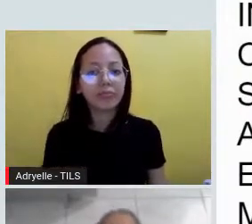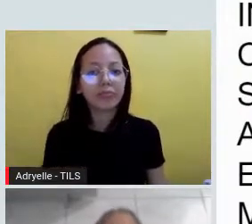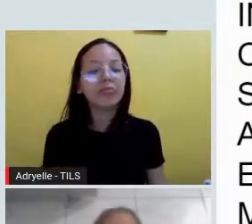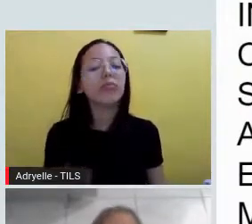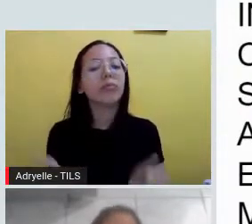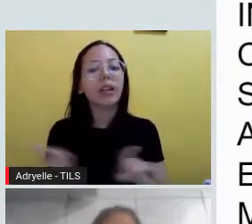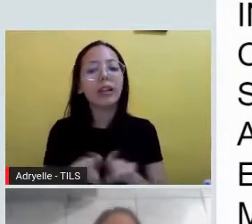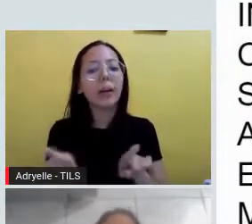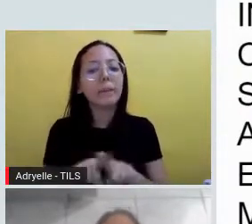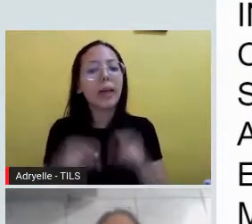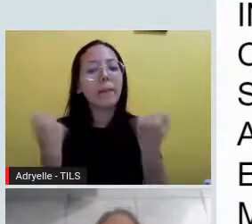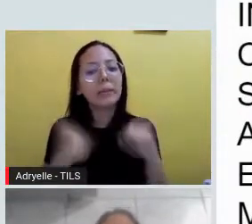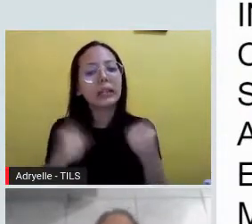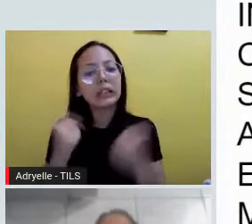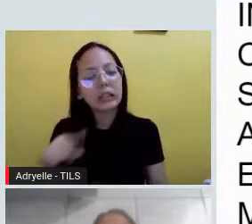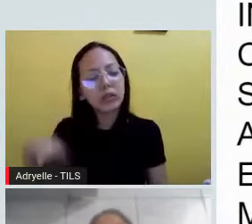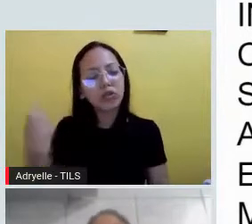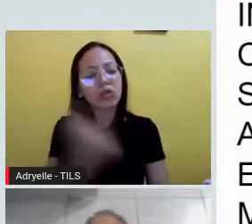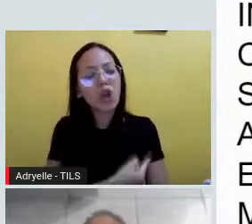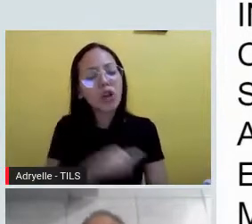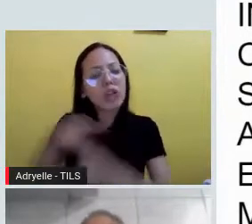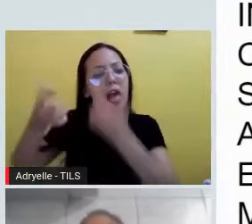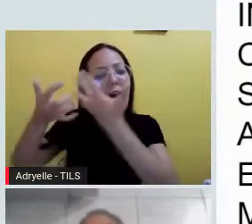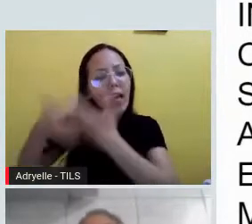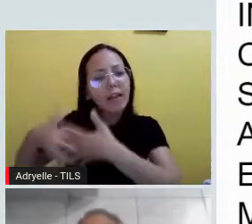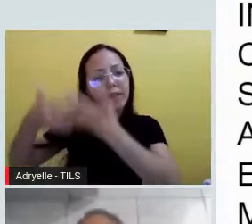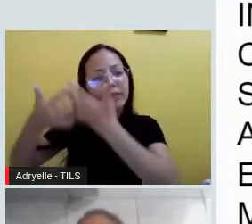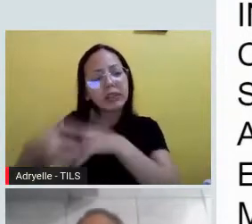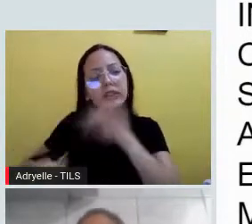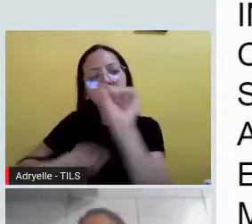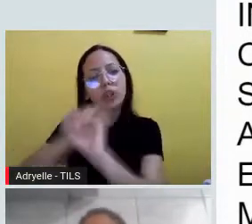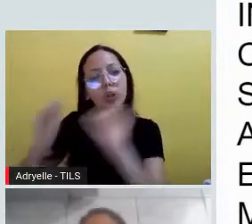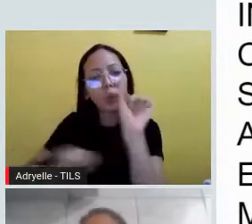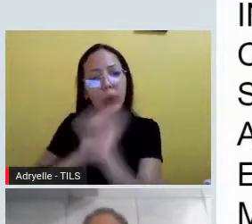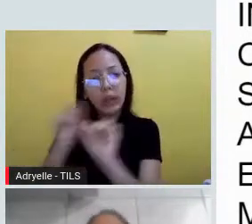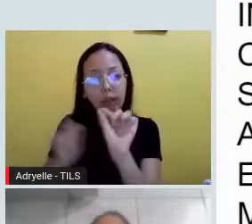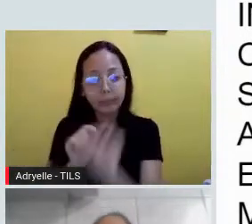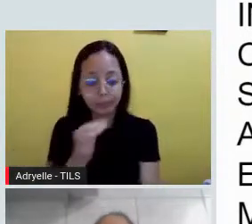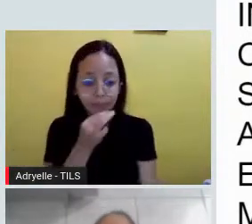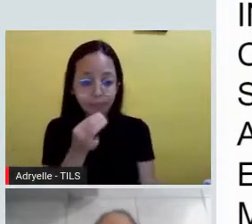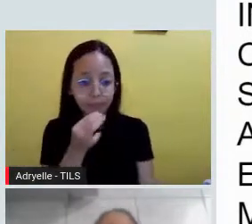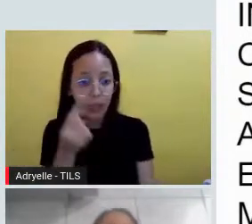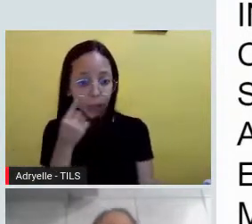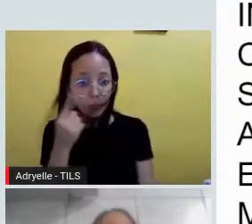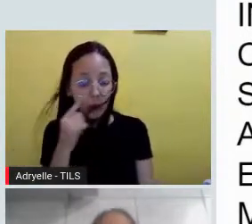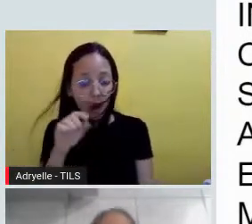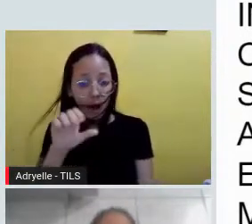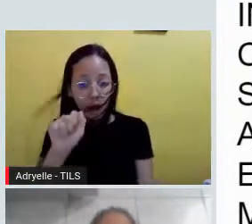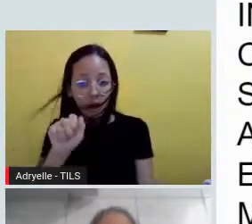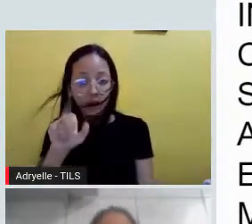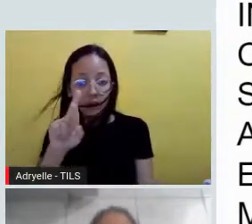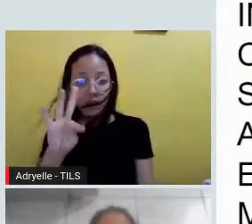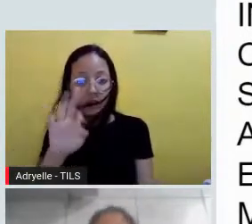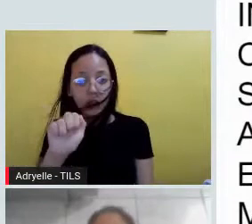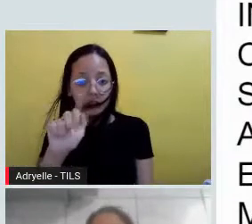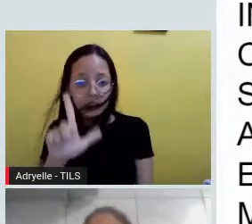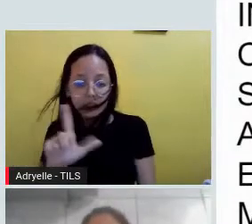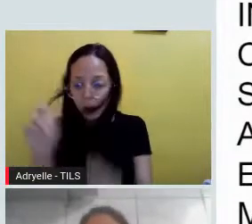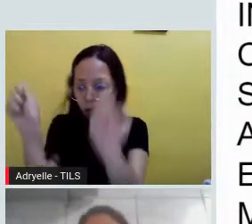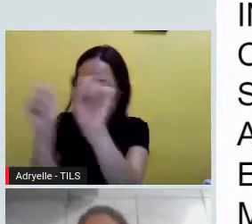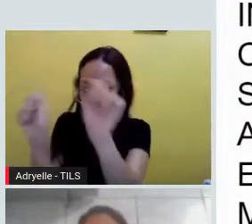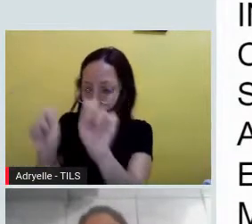necessário refletir que a atividade artesanal, quem produzia